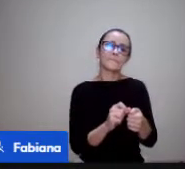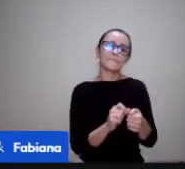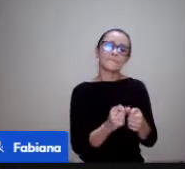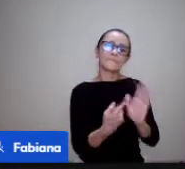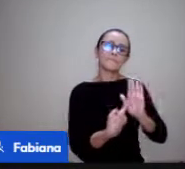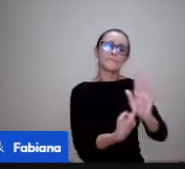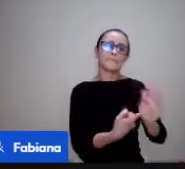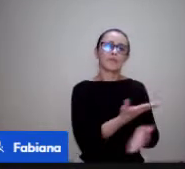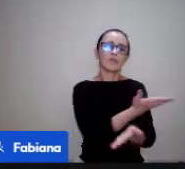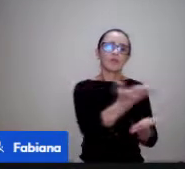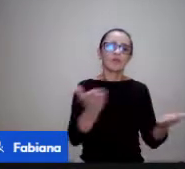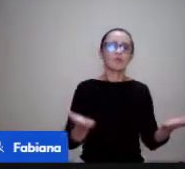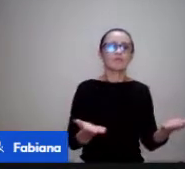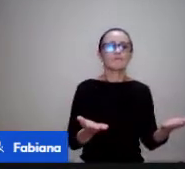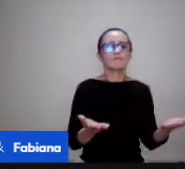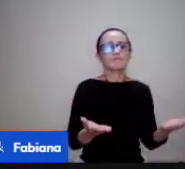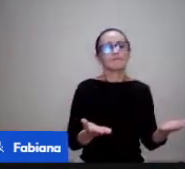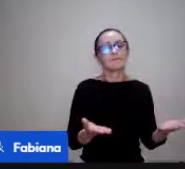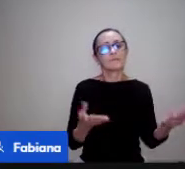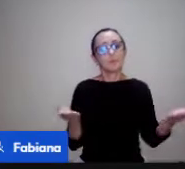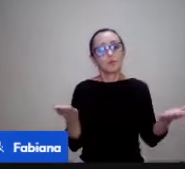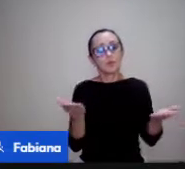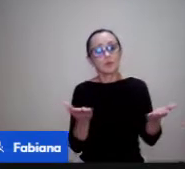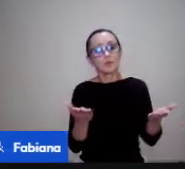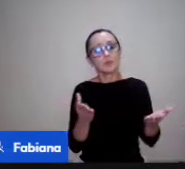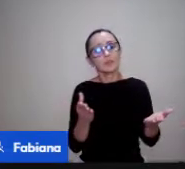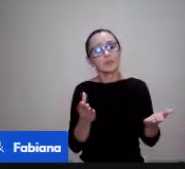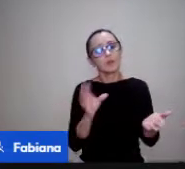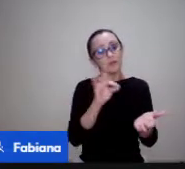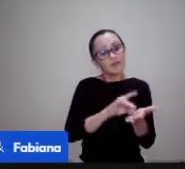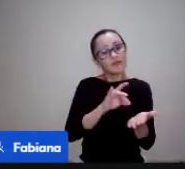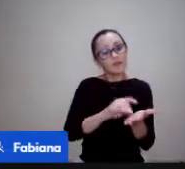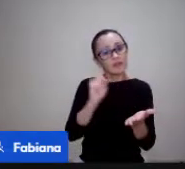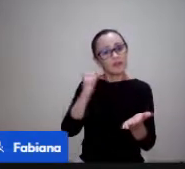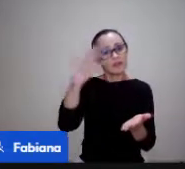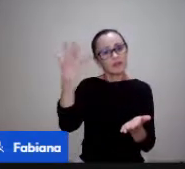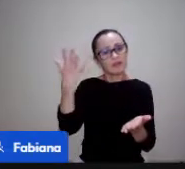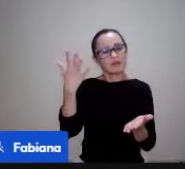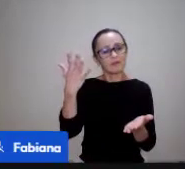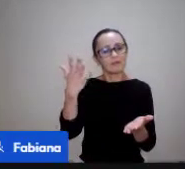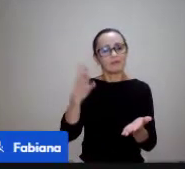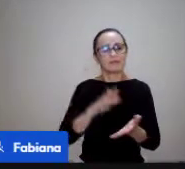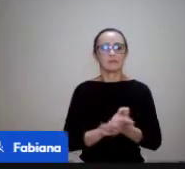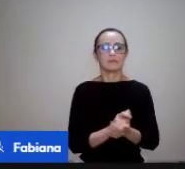como algo real, tá bom? Pode passar, por favor.